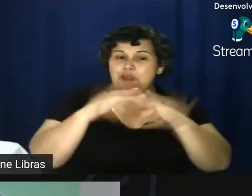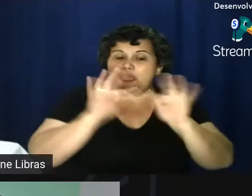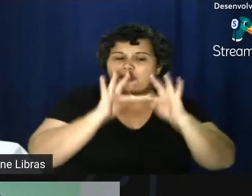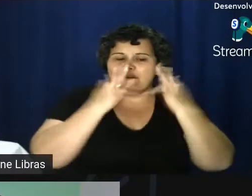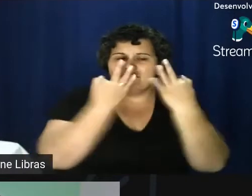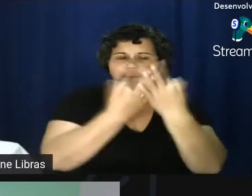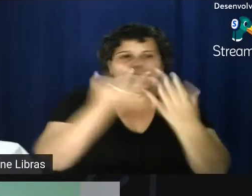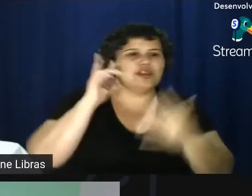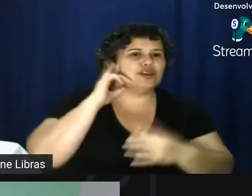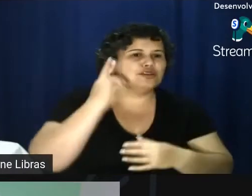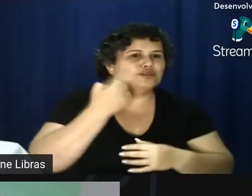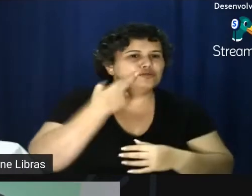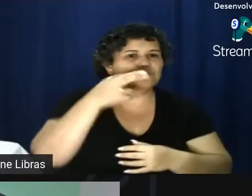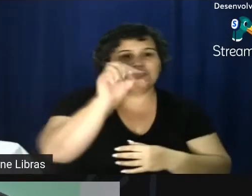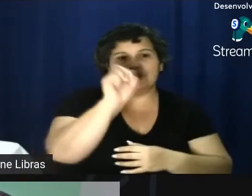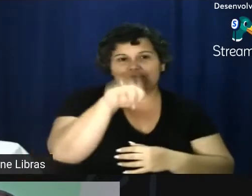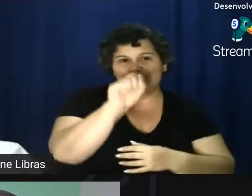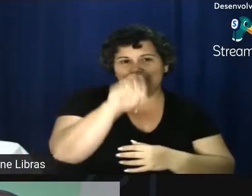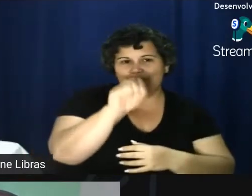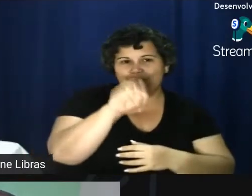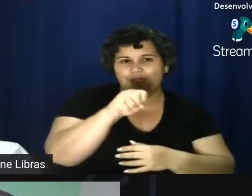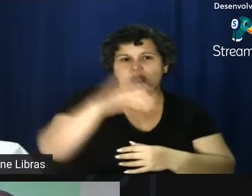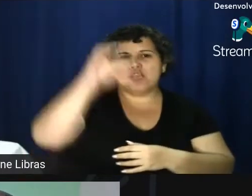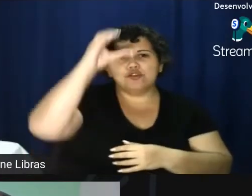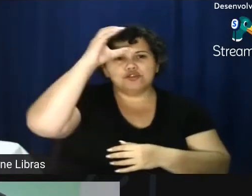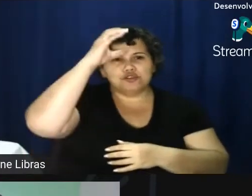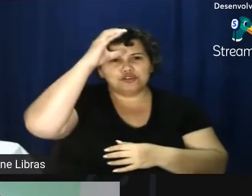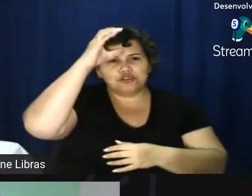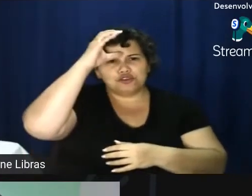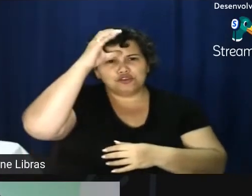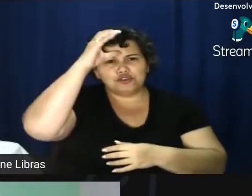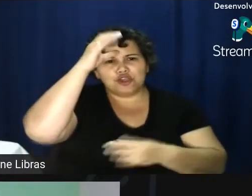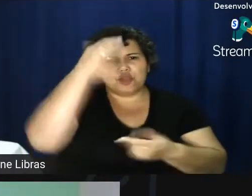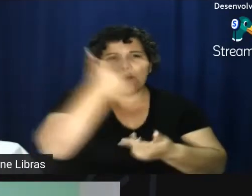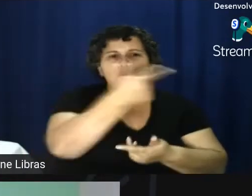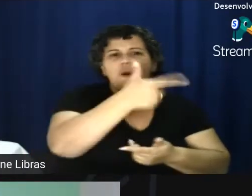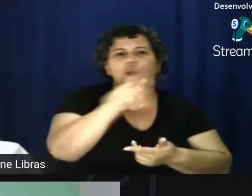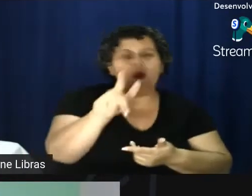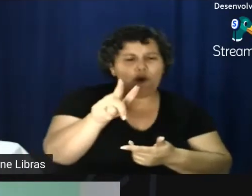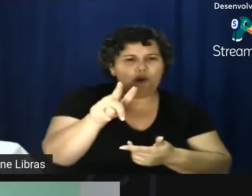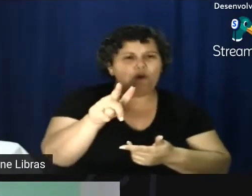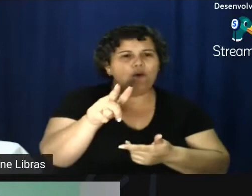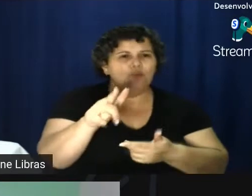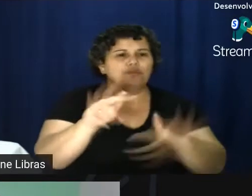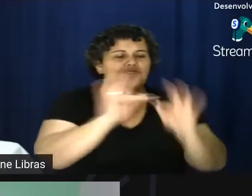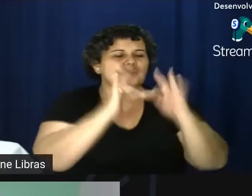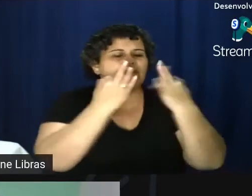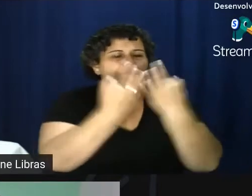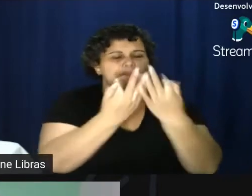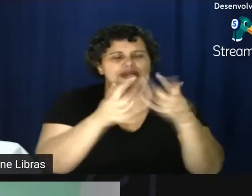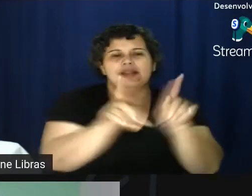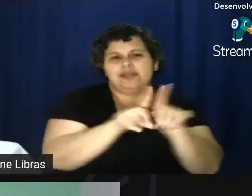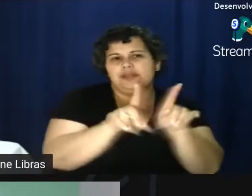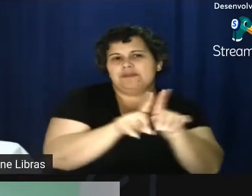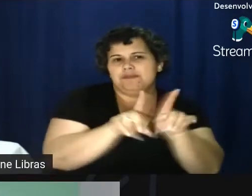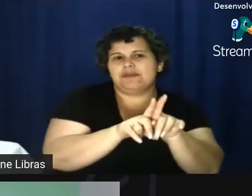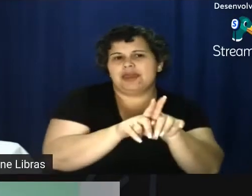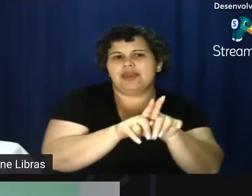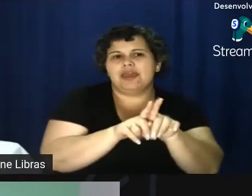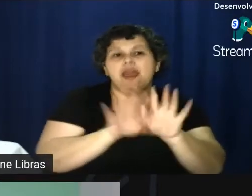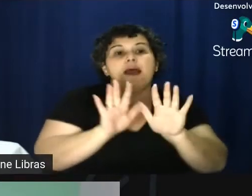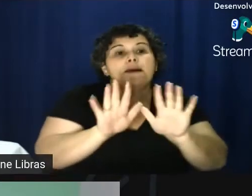um tio e tenho alguns outros parentes aí que não tão próximos, mas eu tive o